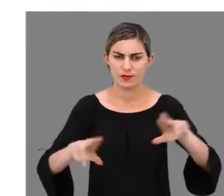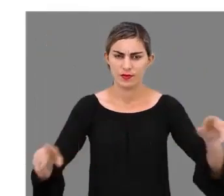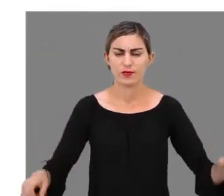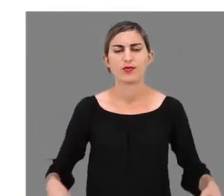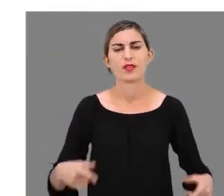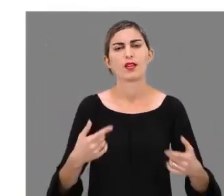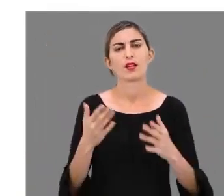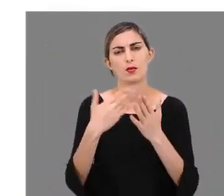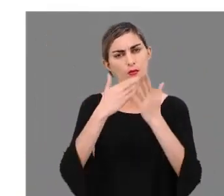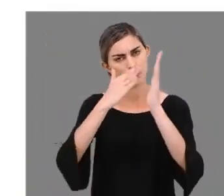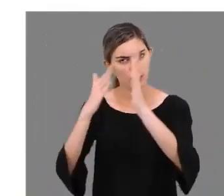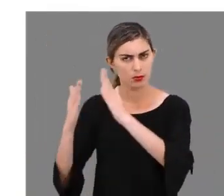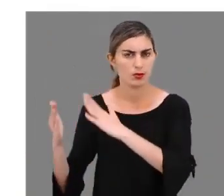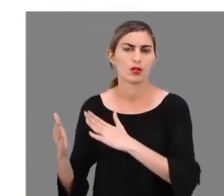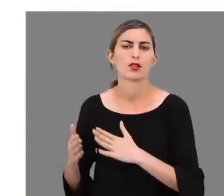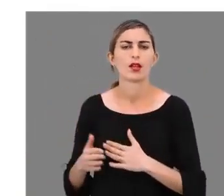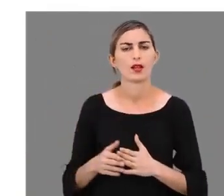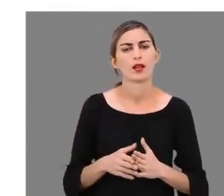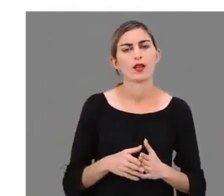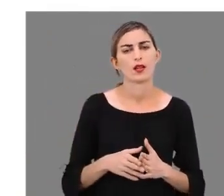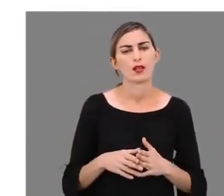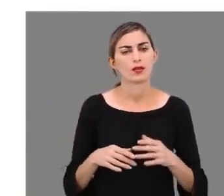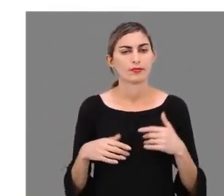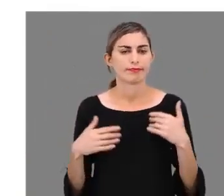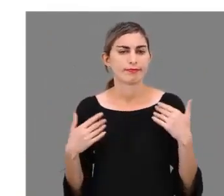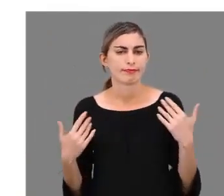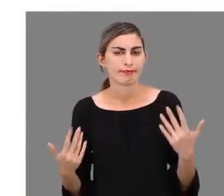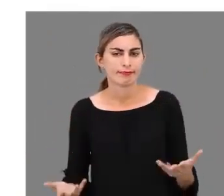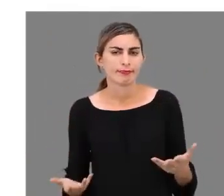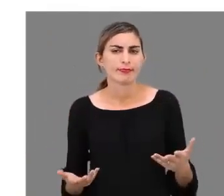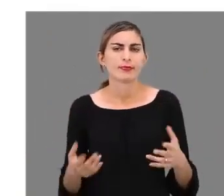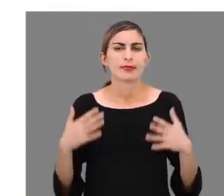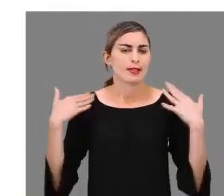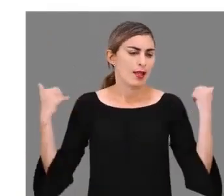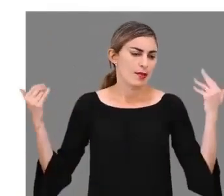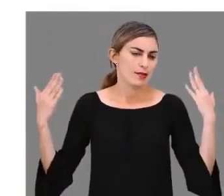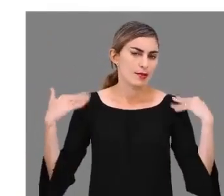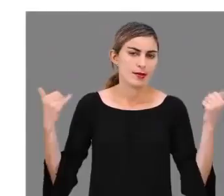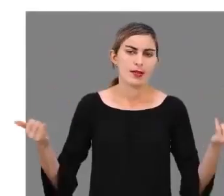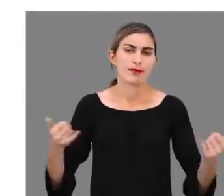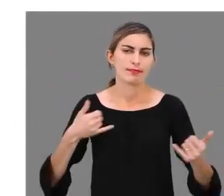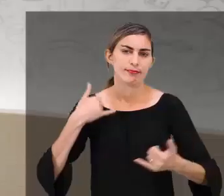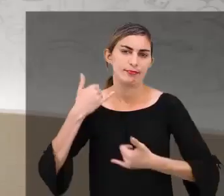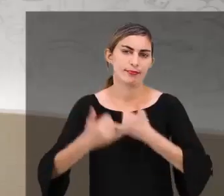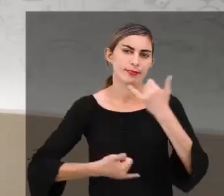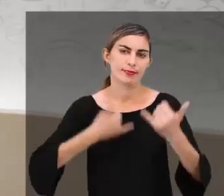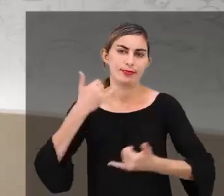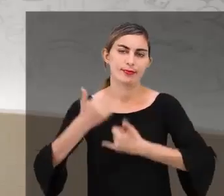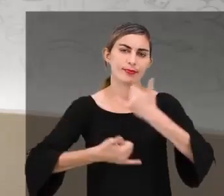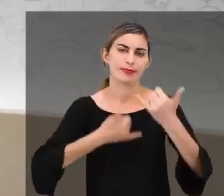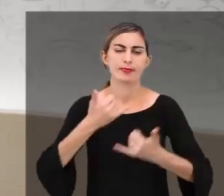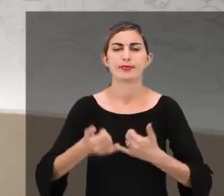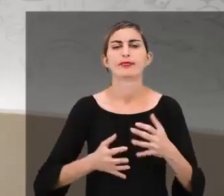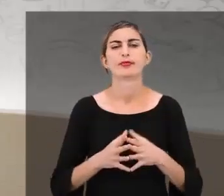cenário da biblioteca escolar, por exemplo, e de lazer e diversão, por que não?